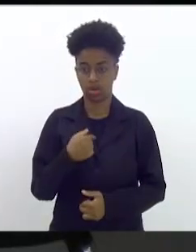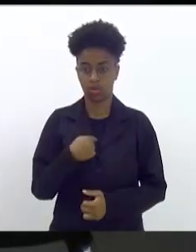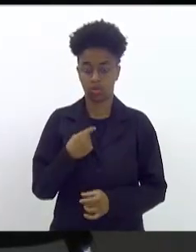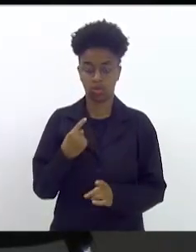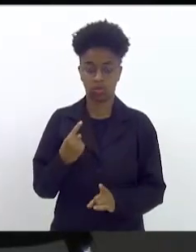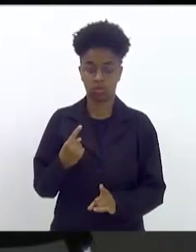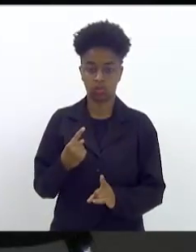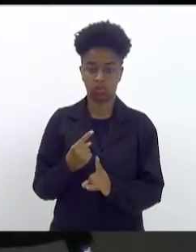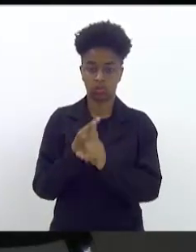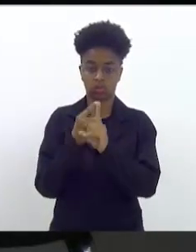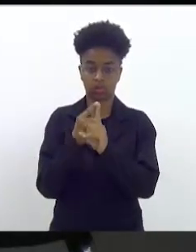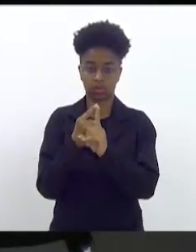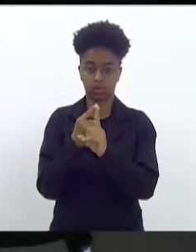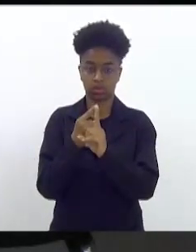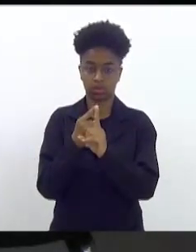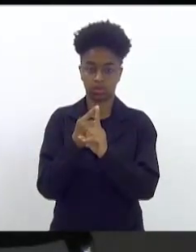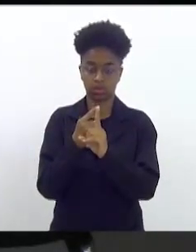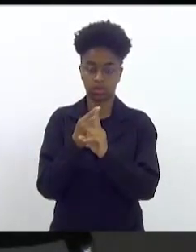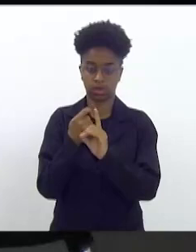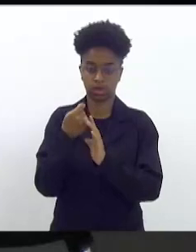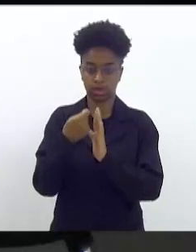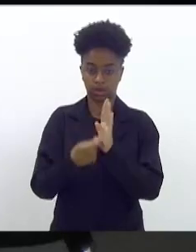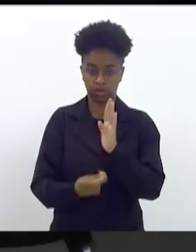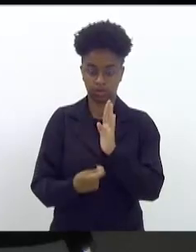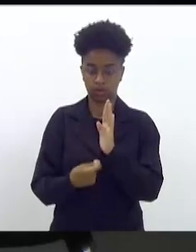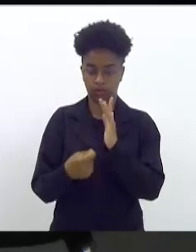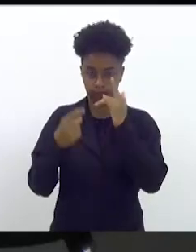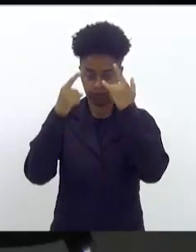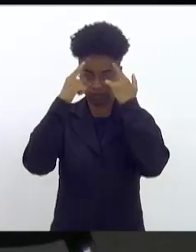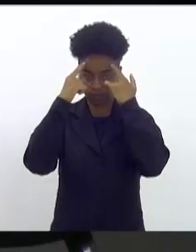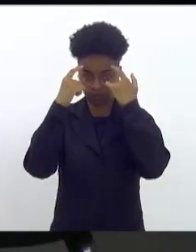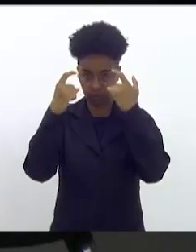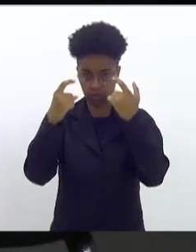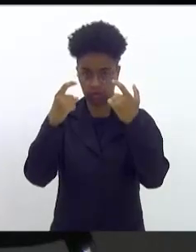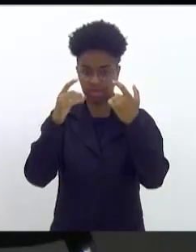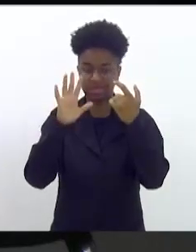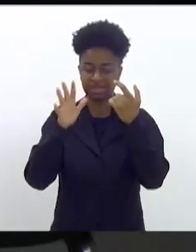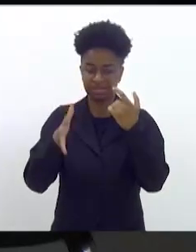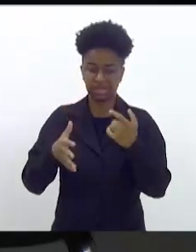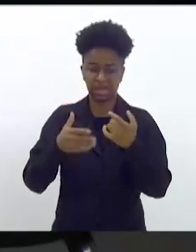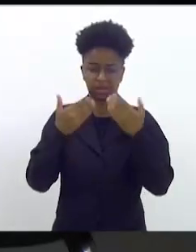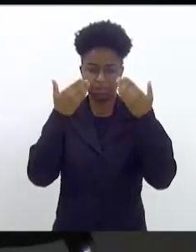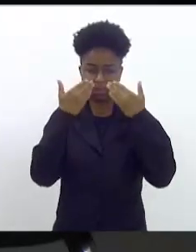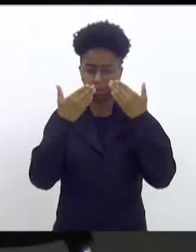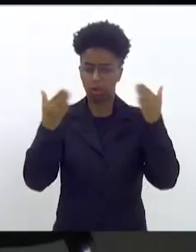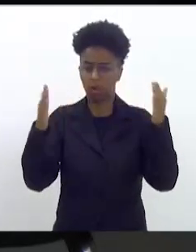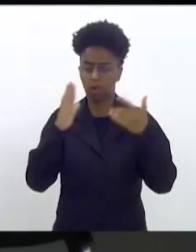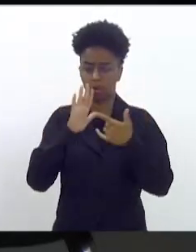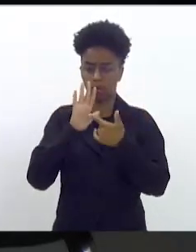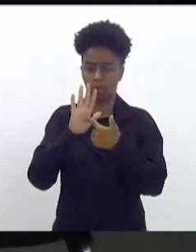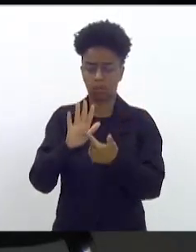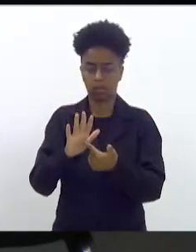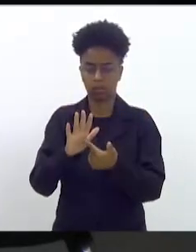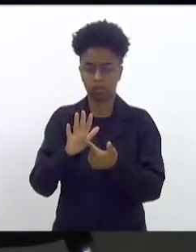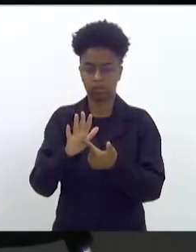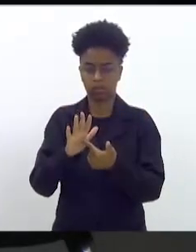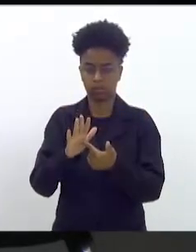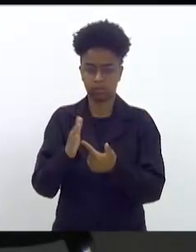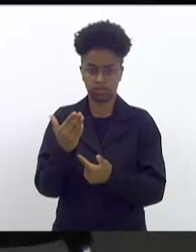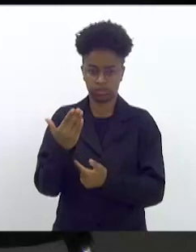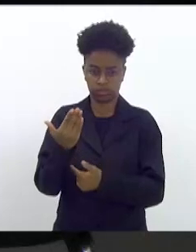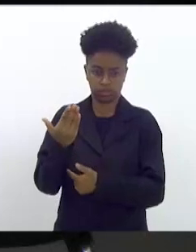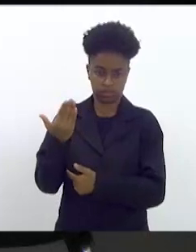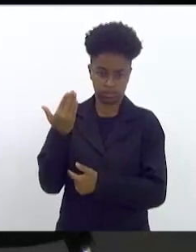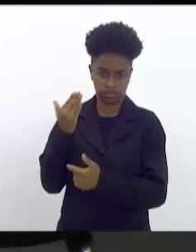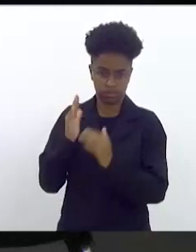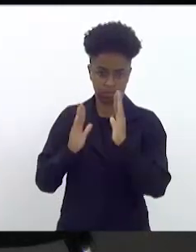textos uma violência que foi muito explicitada no último pleito